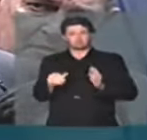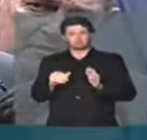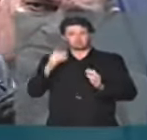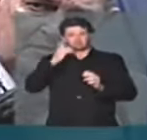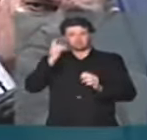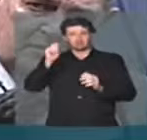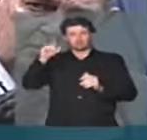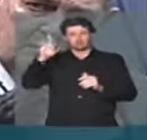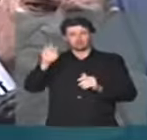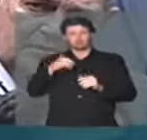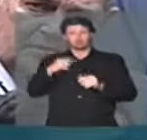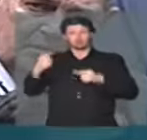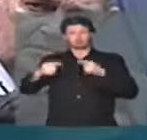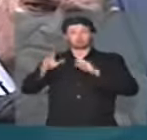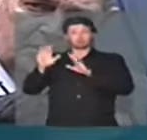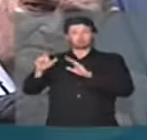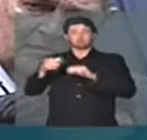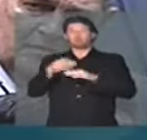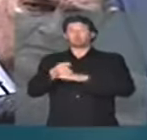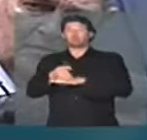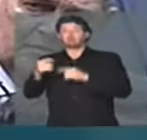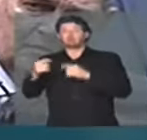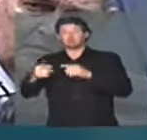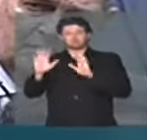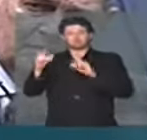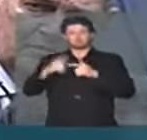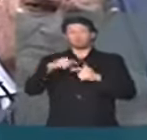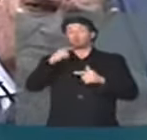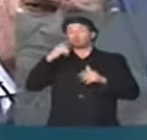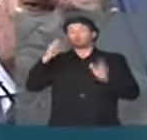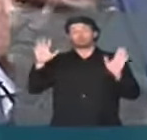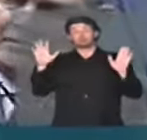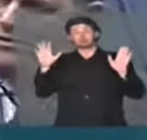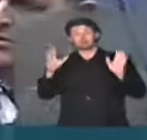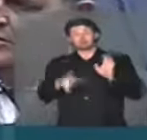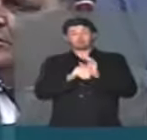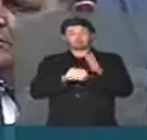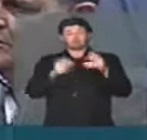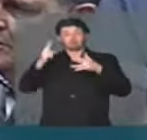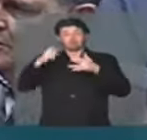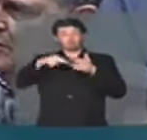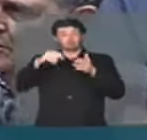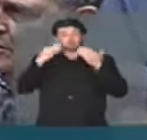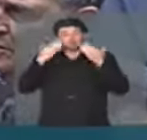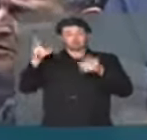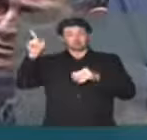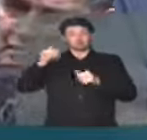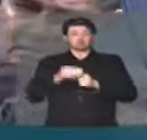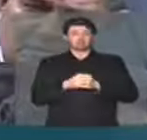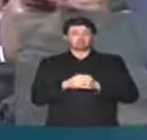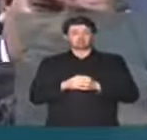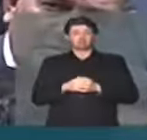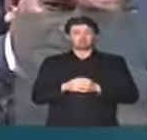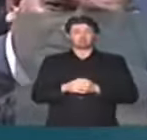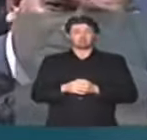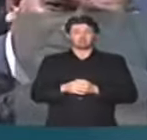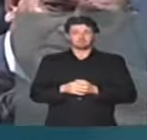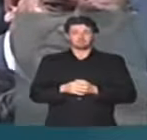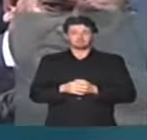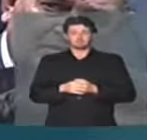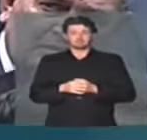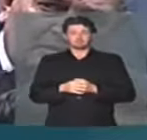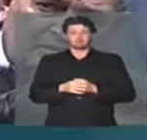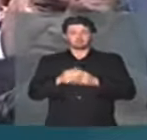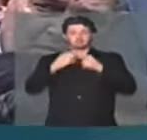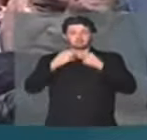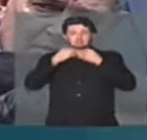para o deputado Alberto que eu não entrei no mérito, nem fui naquela discussão, porque tenho dúvidas com relação à emenda que foi apresentada e foi elaborada por